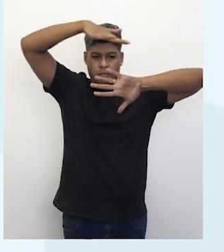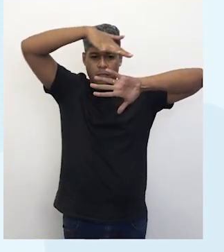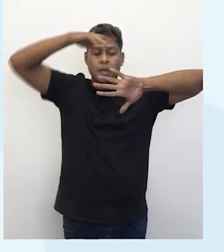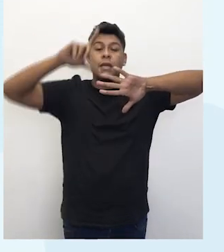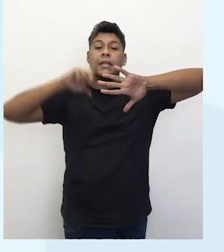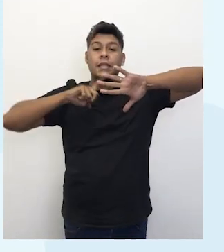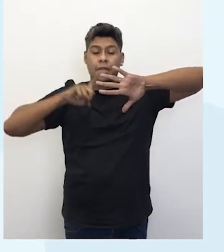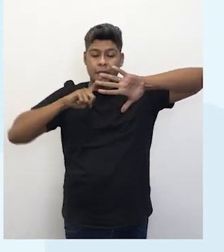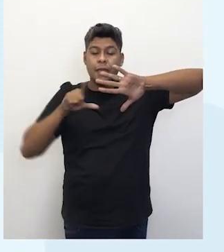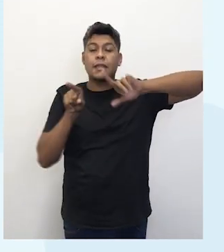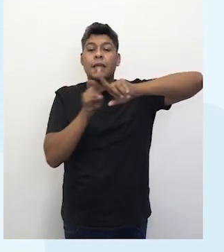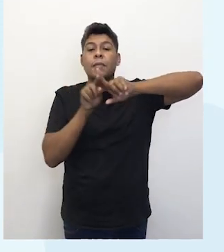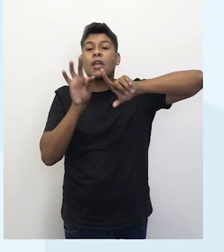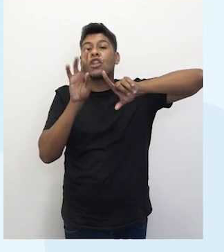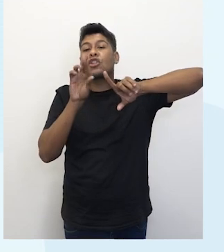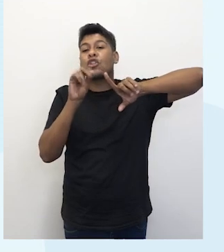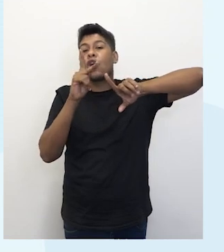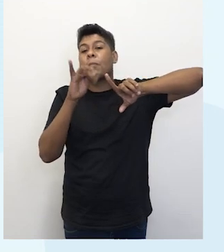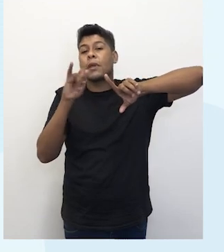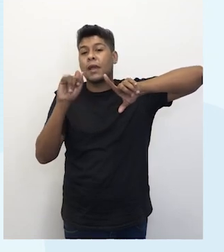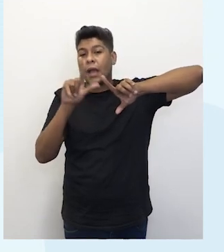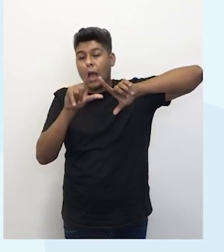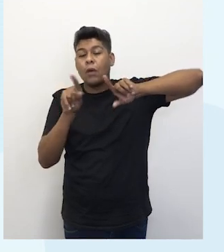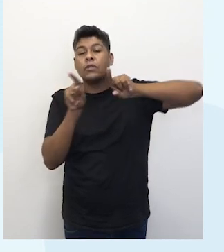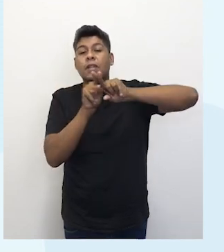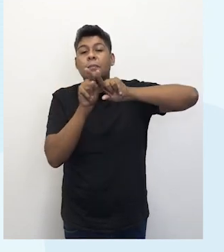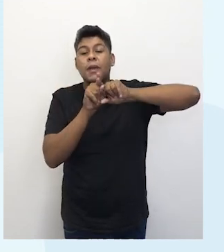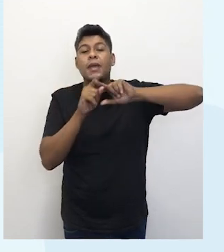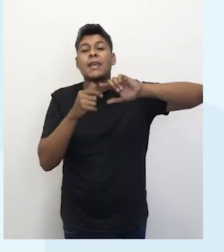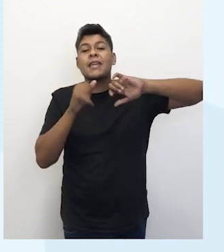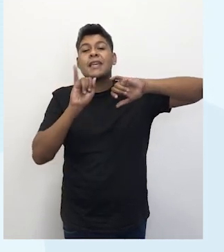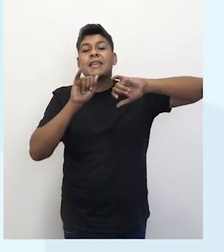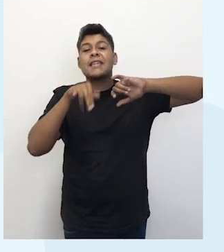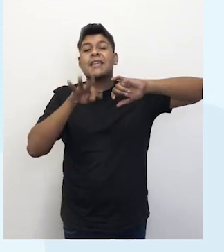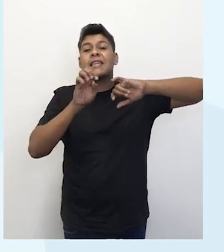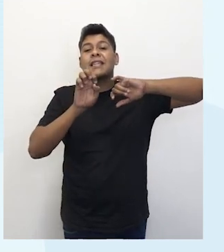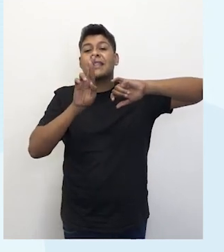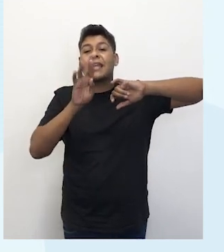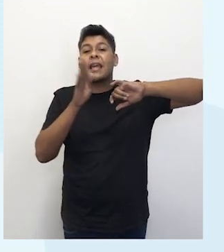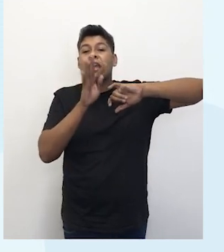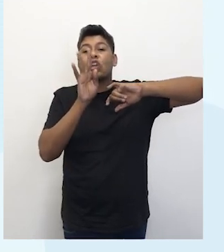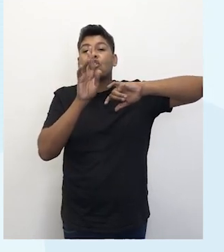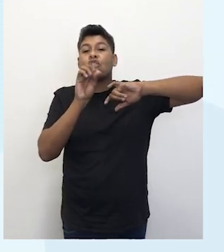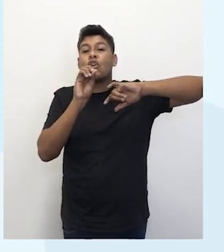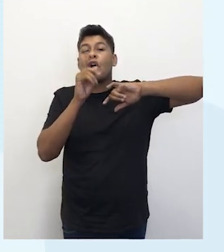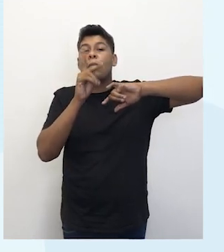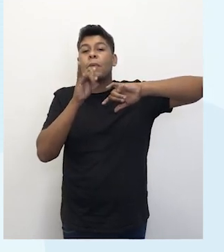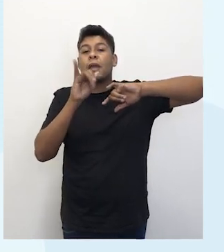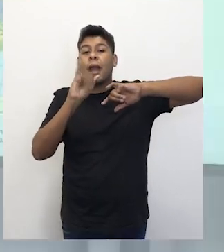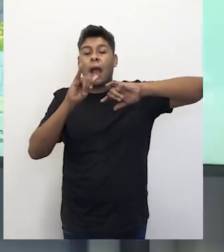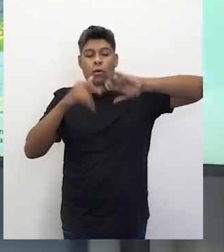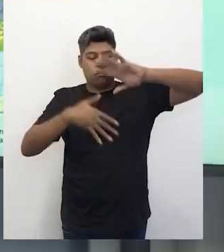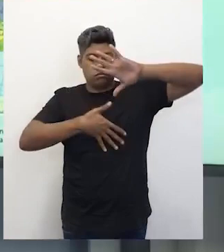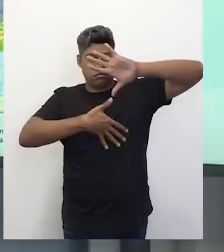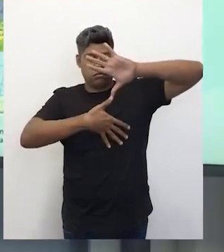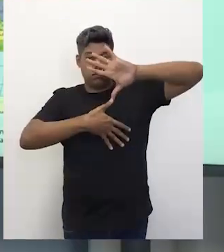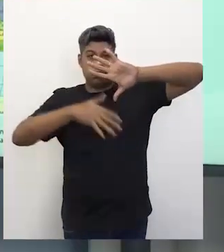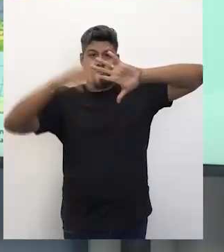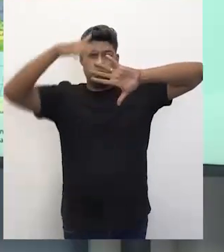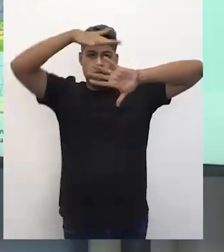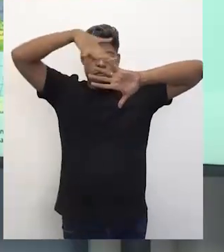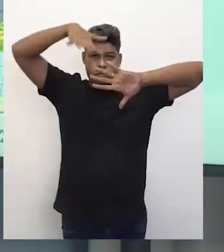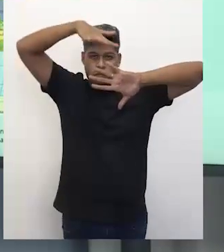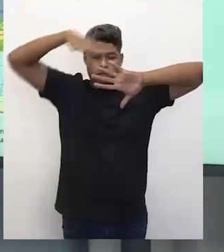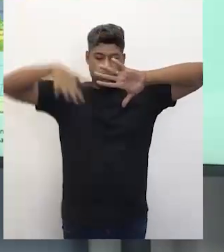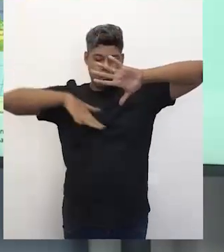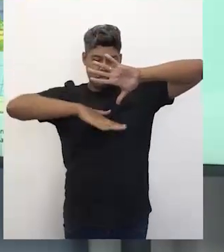zonas tropicais e também tá na zonas intertropicais aí que é entre os trópicos né então quando a gente vê o mapa do